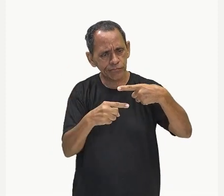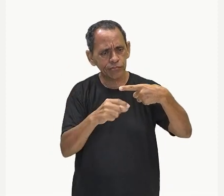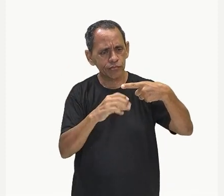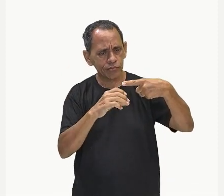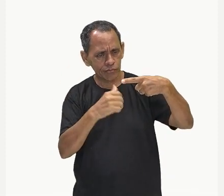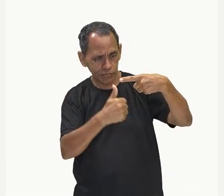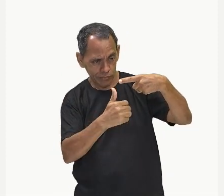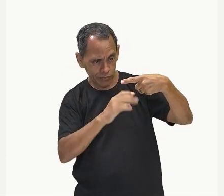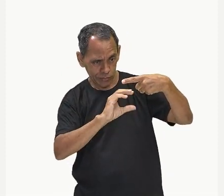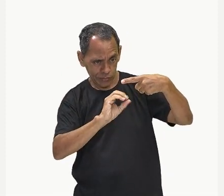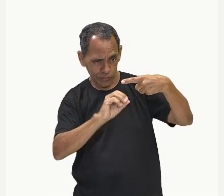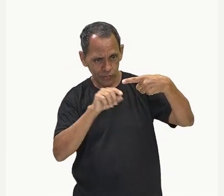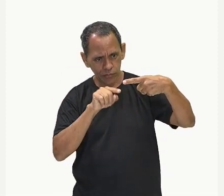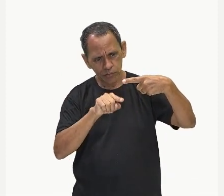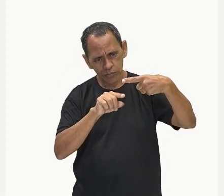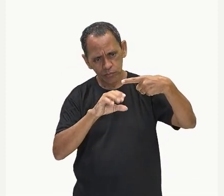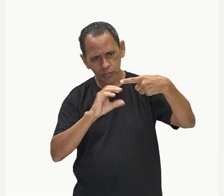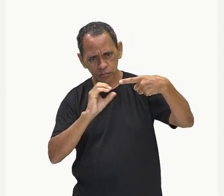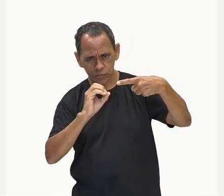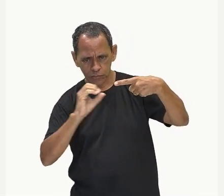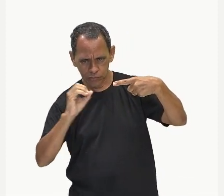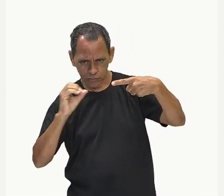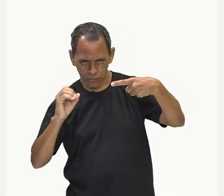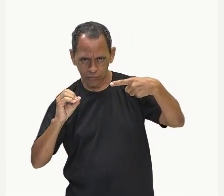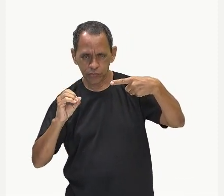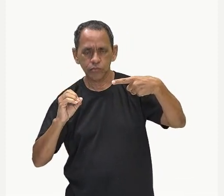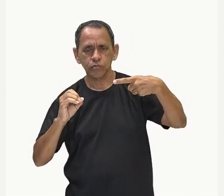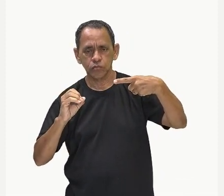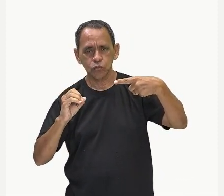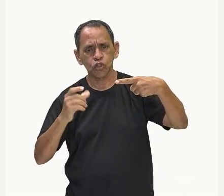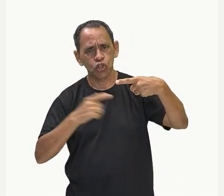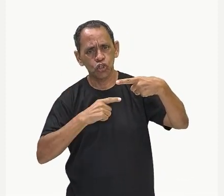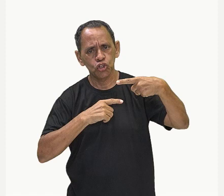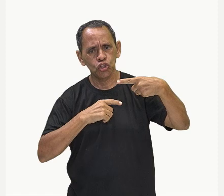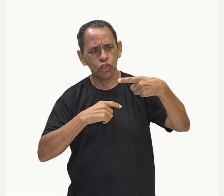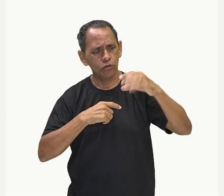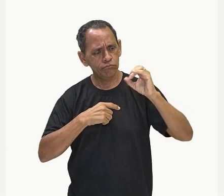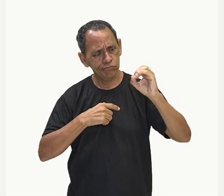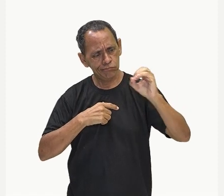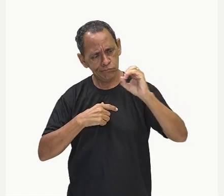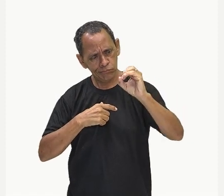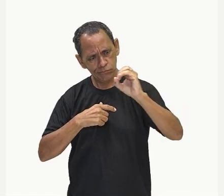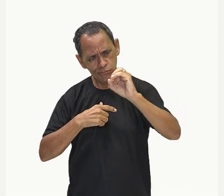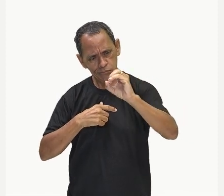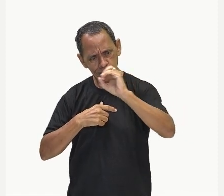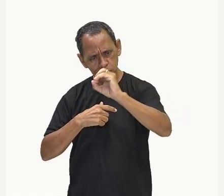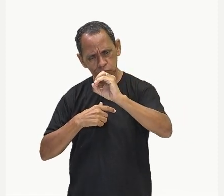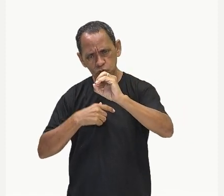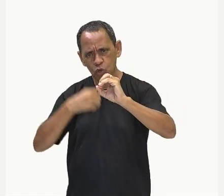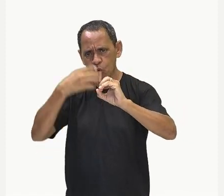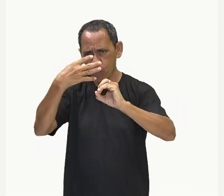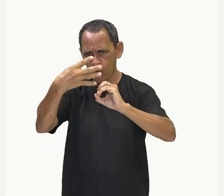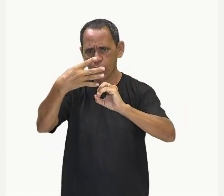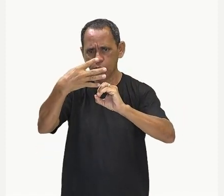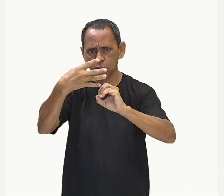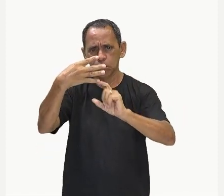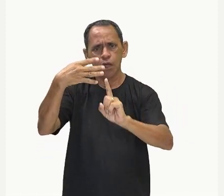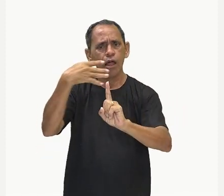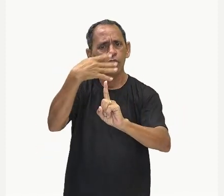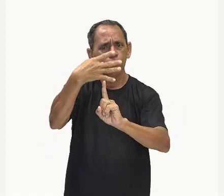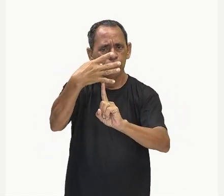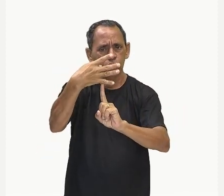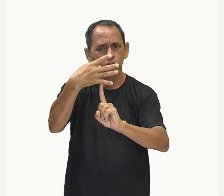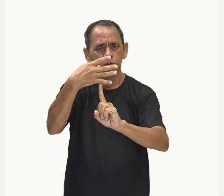10. E como eu possuo 4 zeros, logo é o 10 elevado à quarta